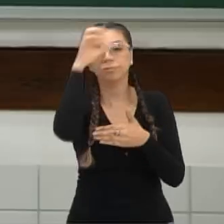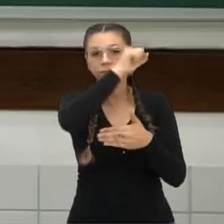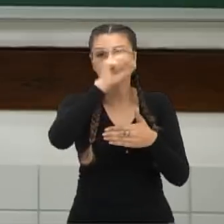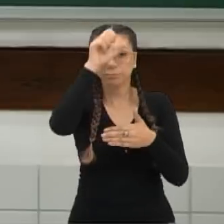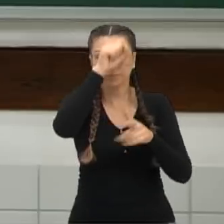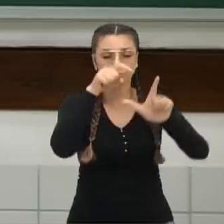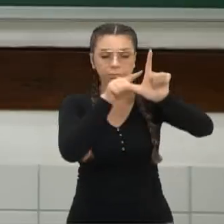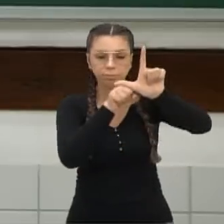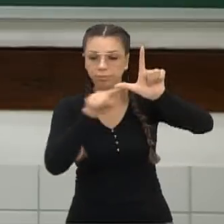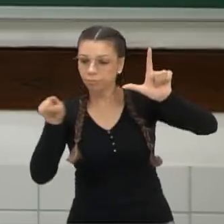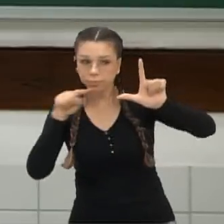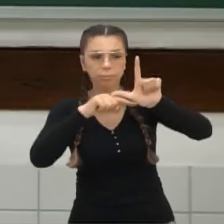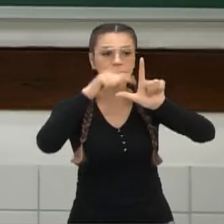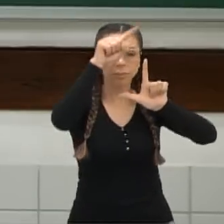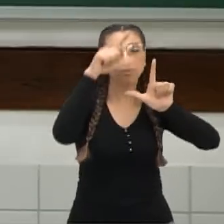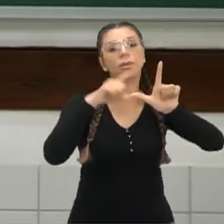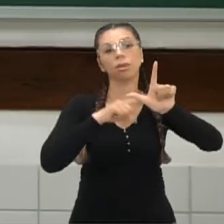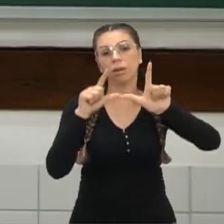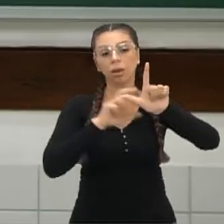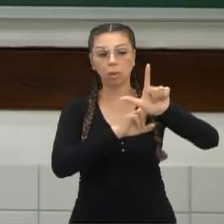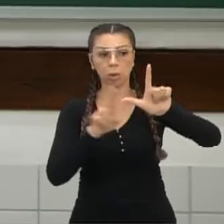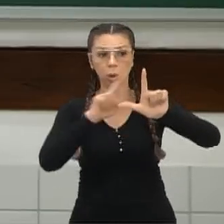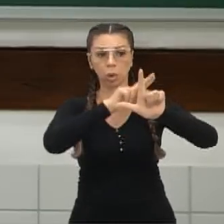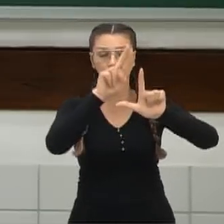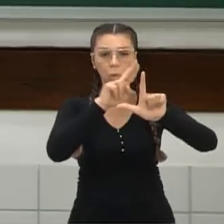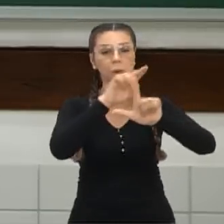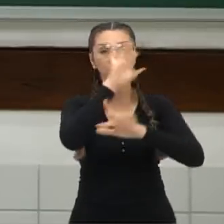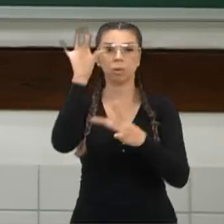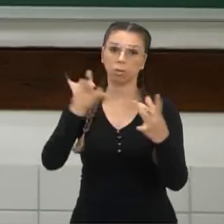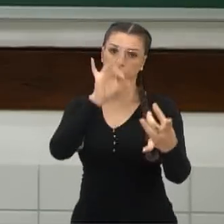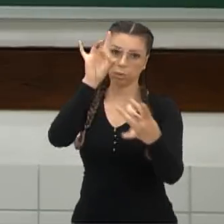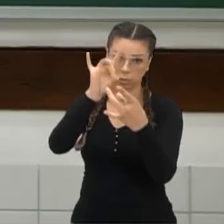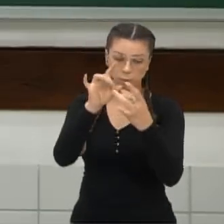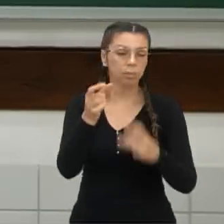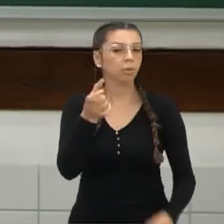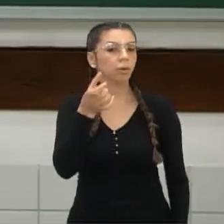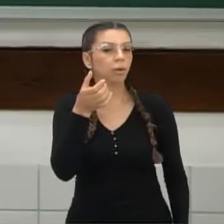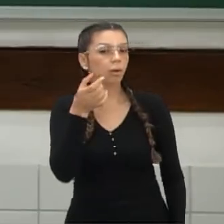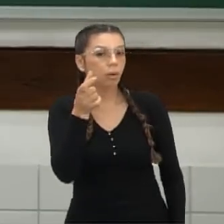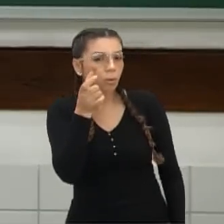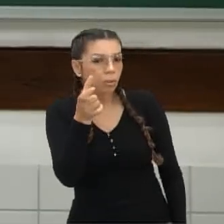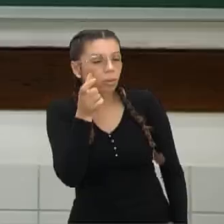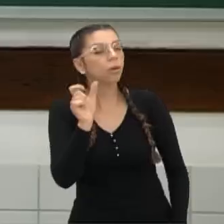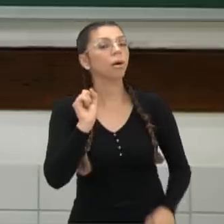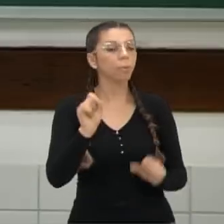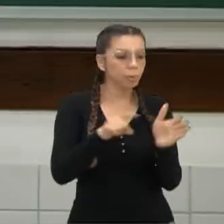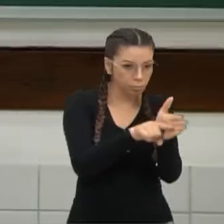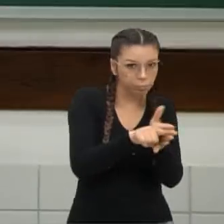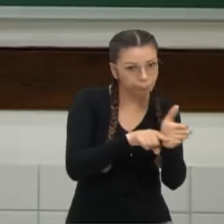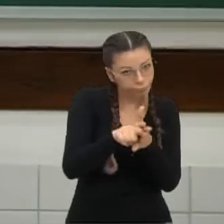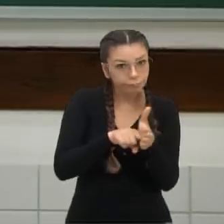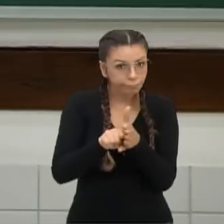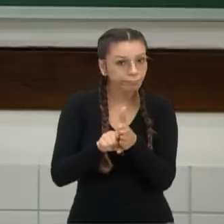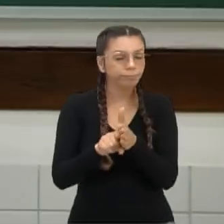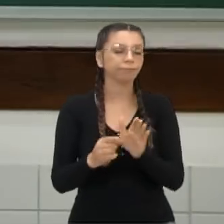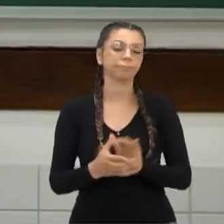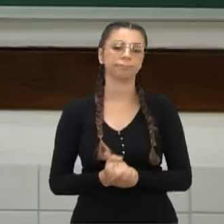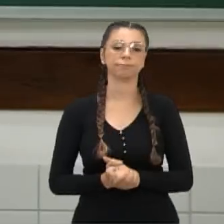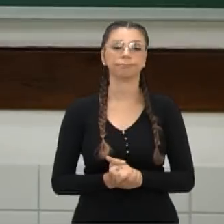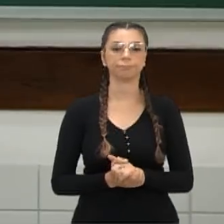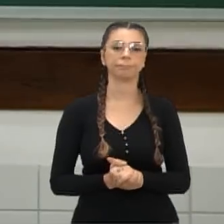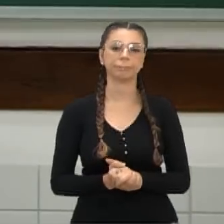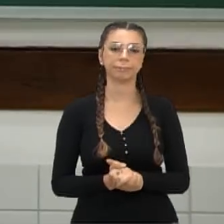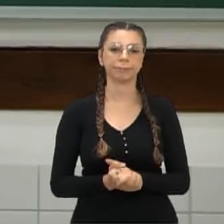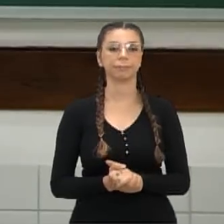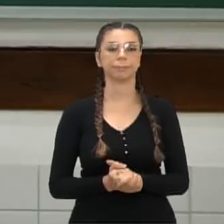esses eixos recebem nomes especiais. Mas fica aí a curiosidade. Para quem quiser já pode ir pesquisando sobre isso. Muito bem.